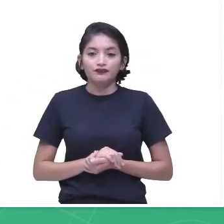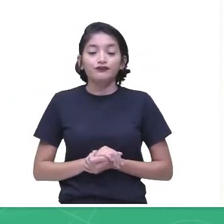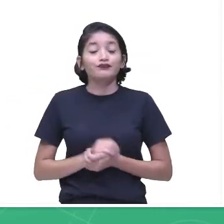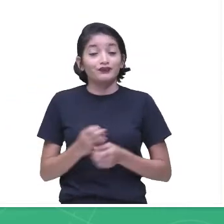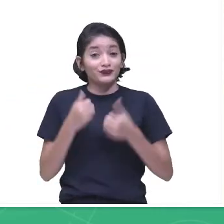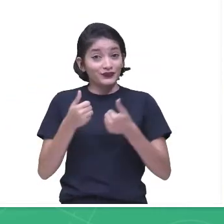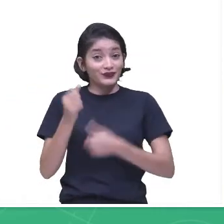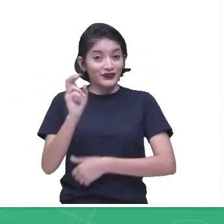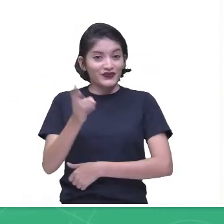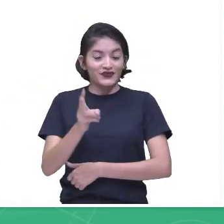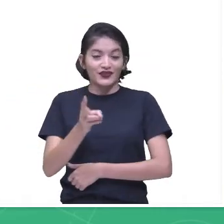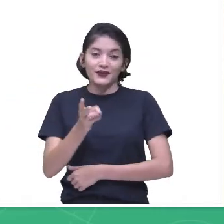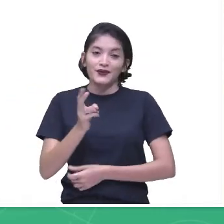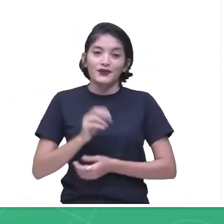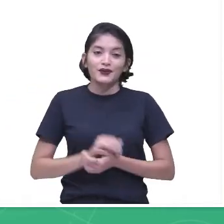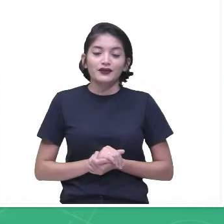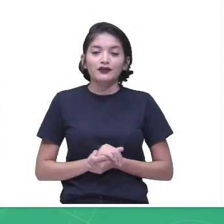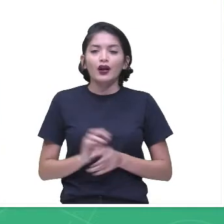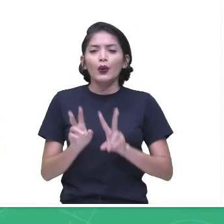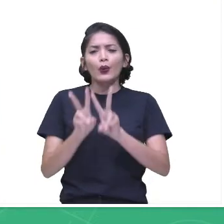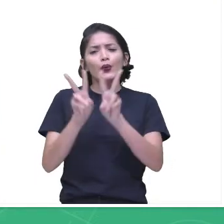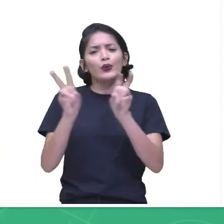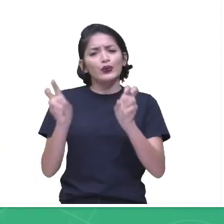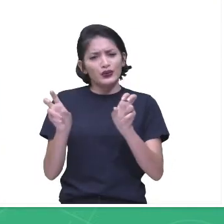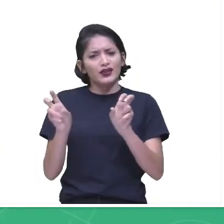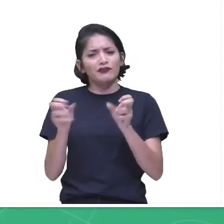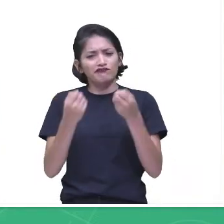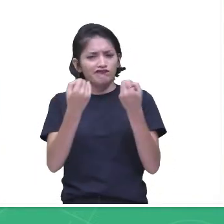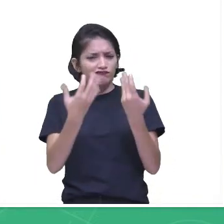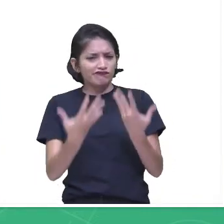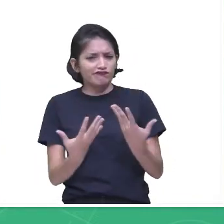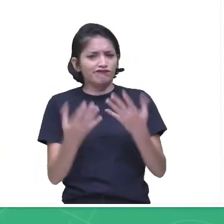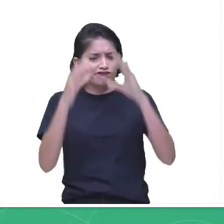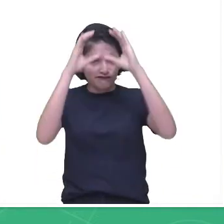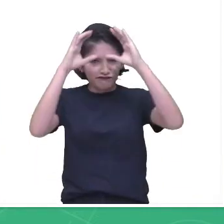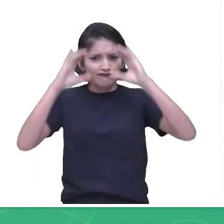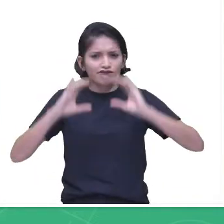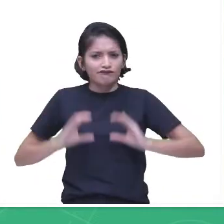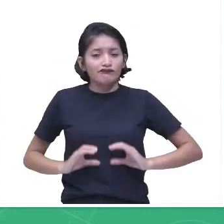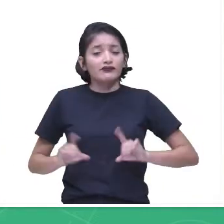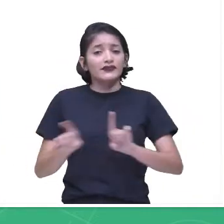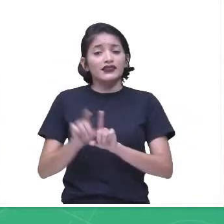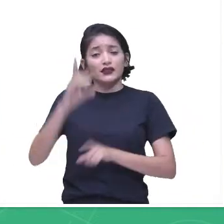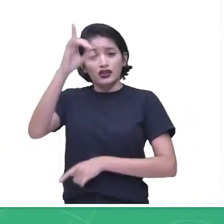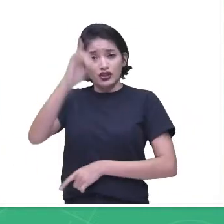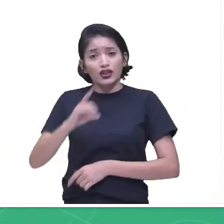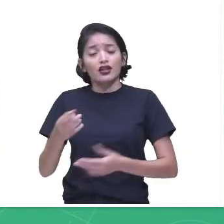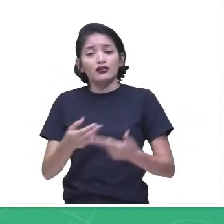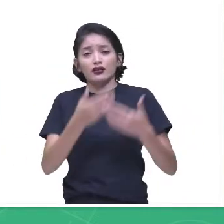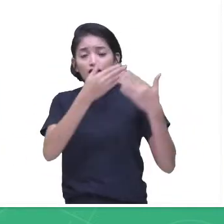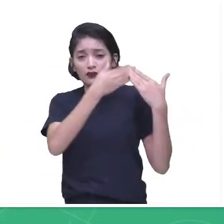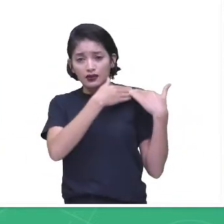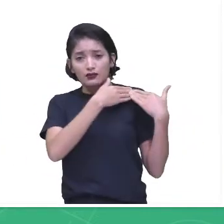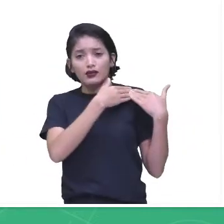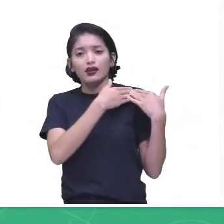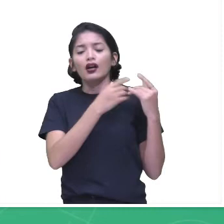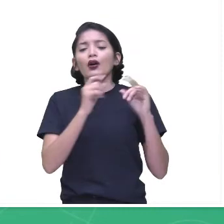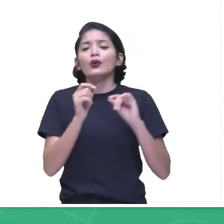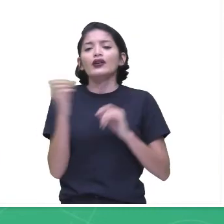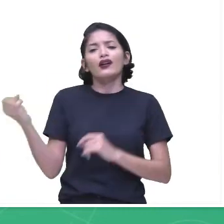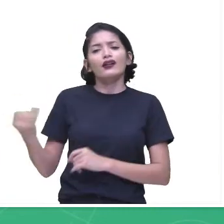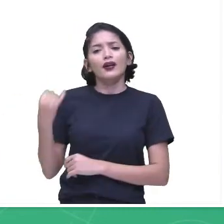Então, falando dessa questão da cidadania, dos direitos, dos deveres, é importante que